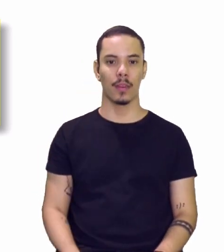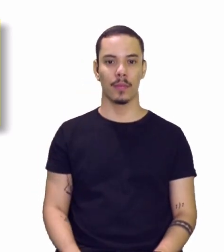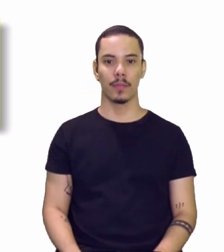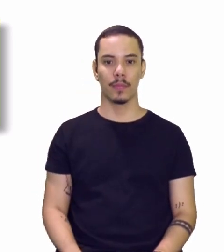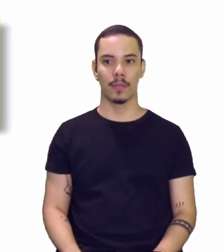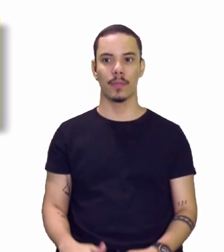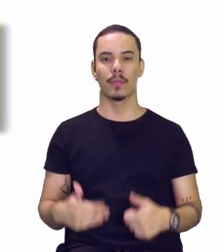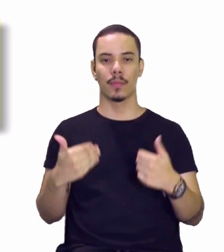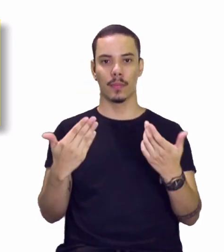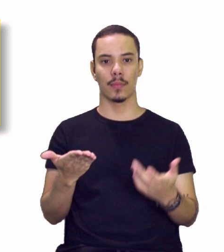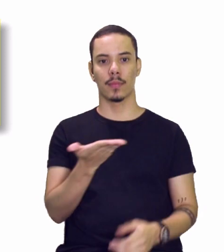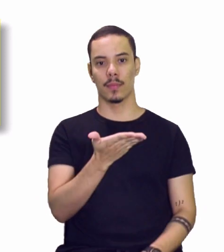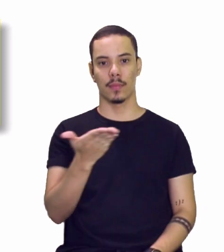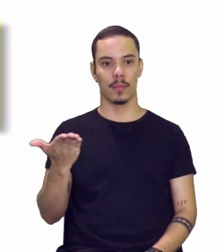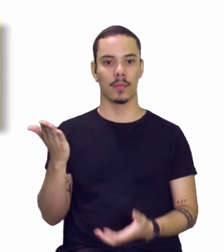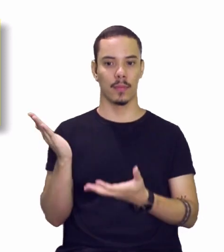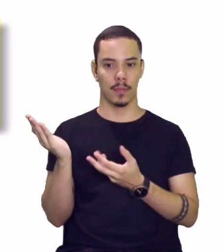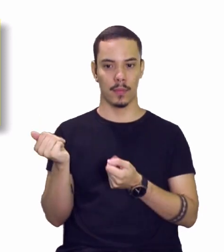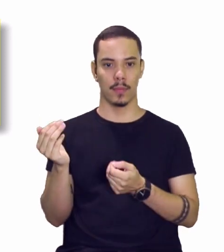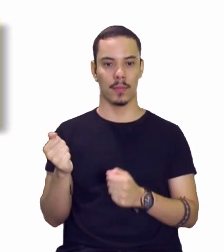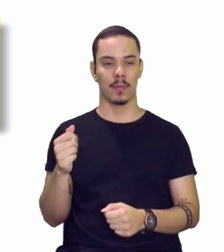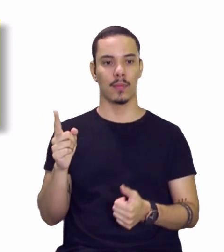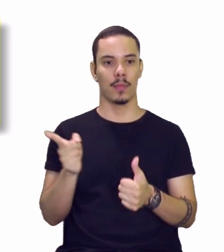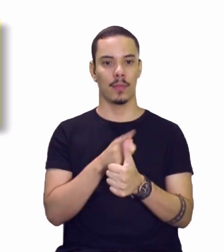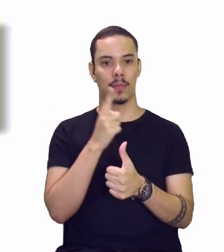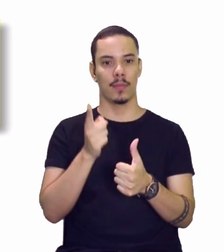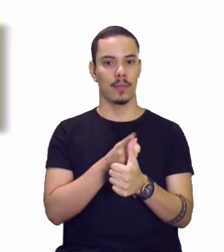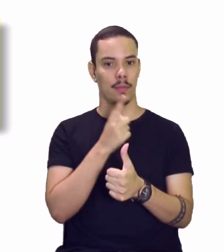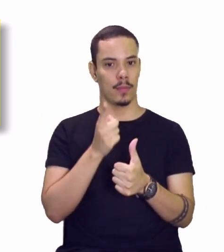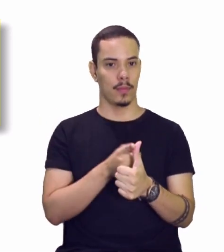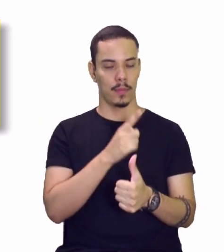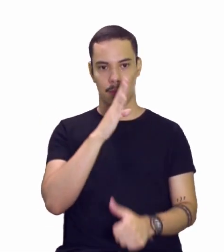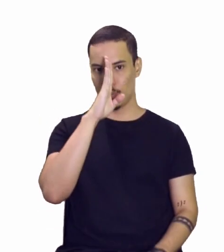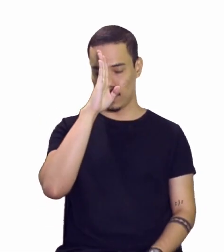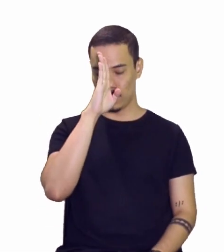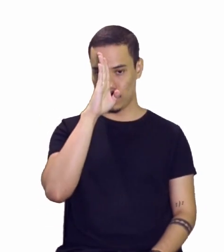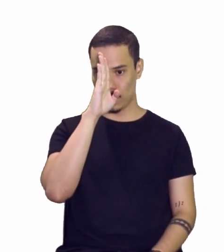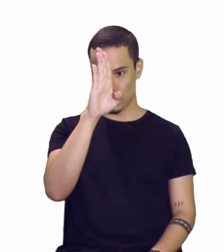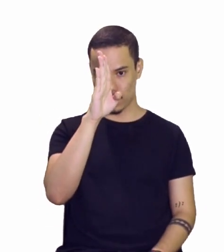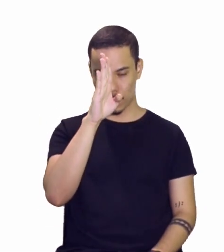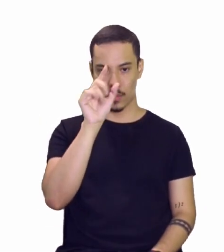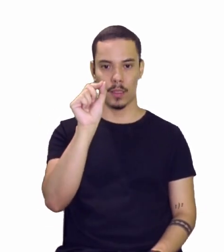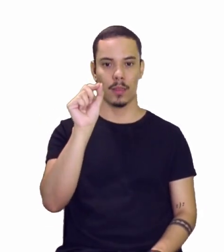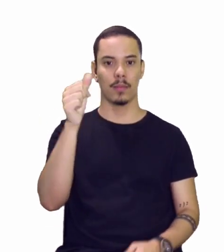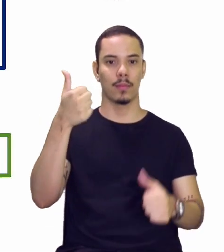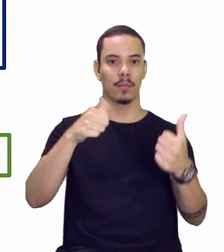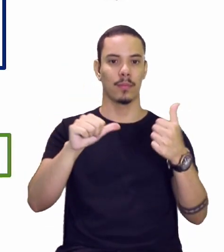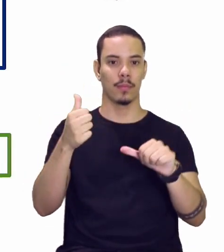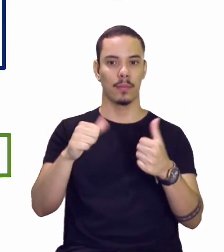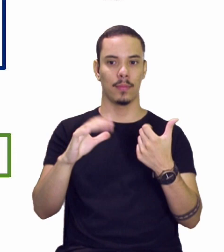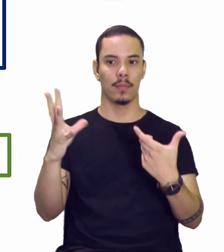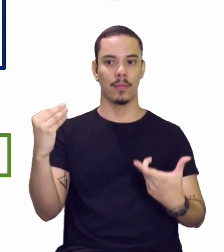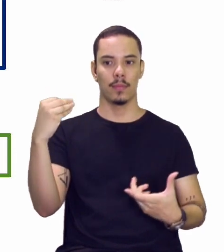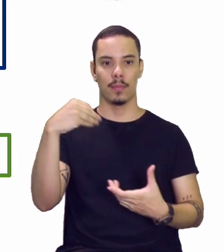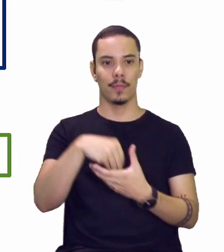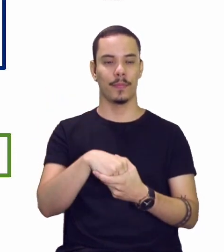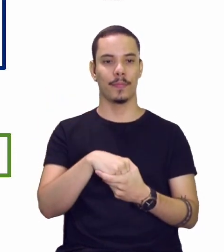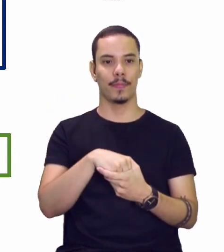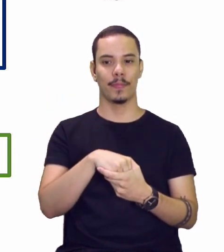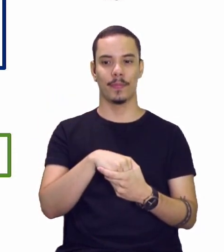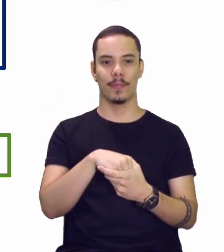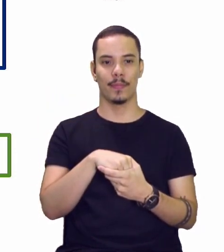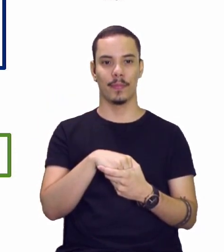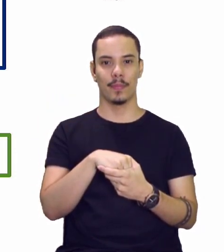Portanto, meus queridos jovens, vamos ao primeiro ponto, ó. A questão da análise da